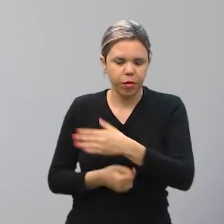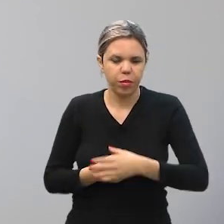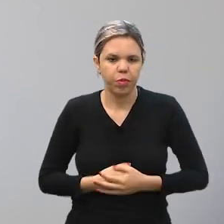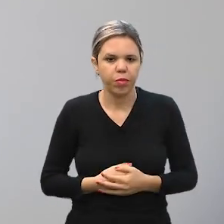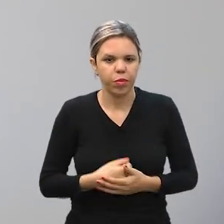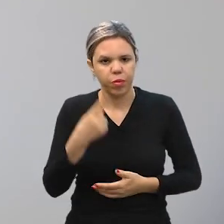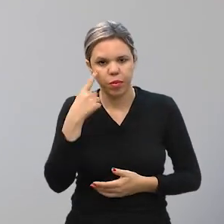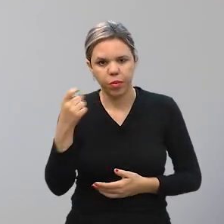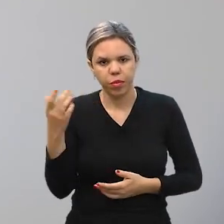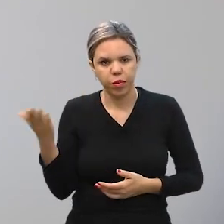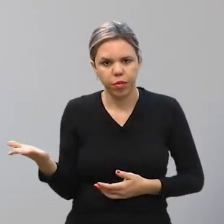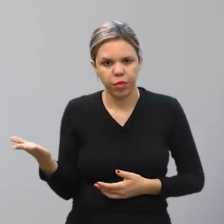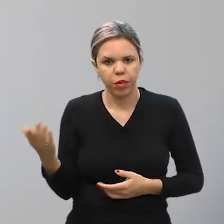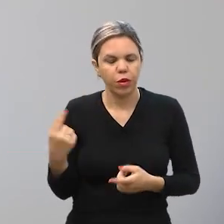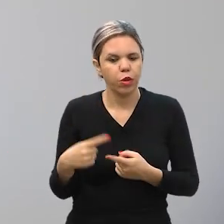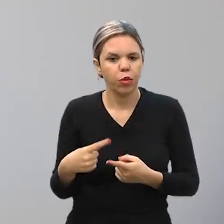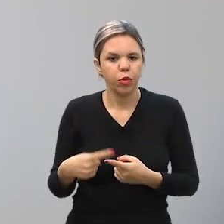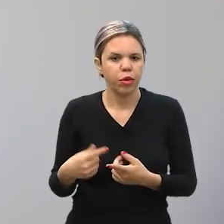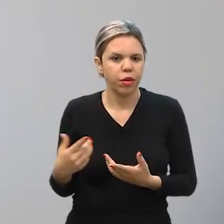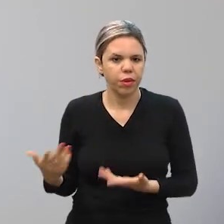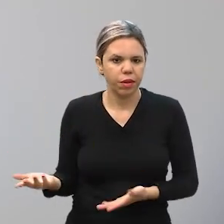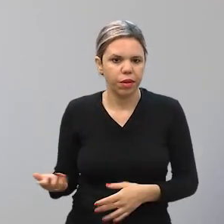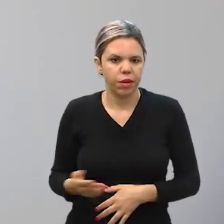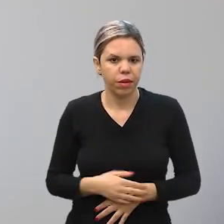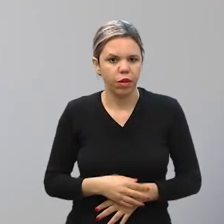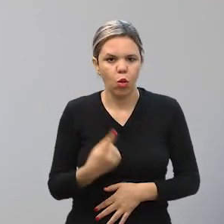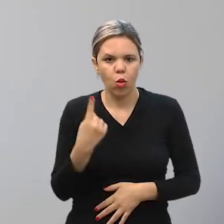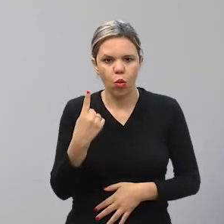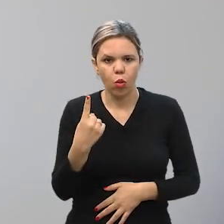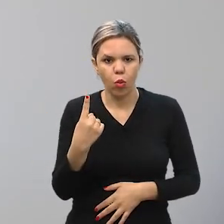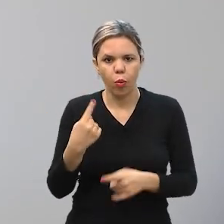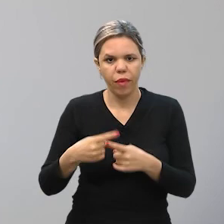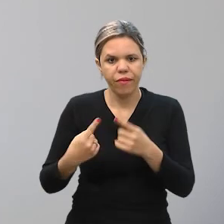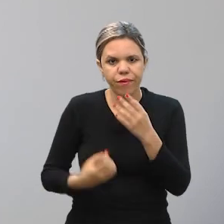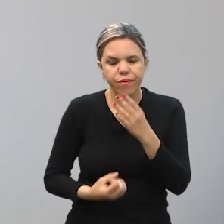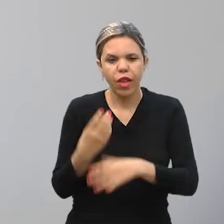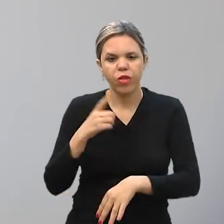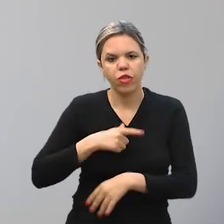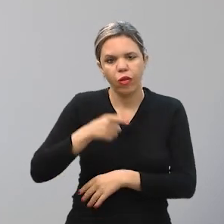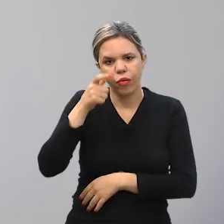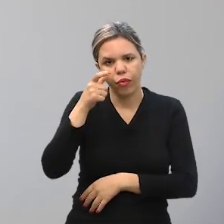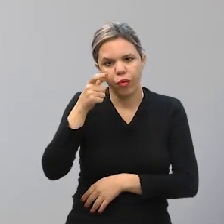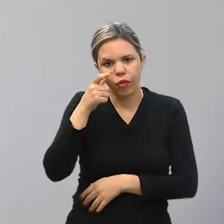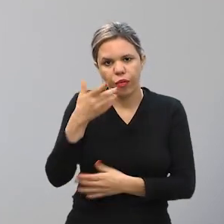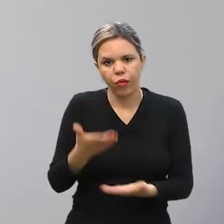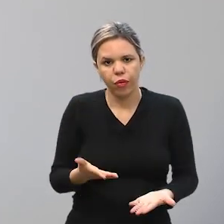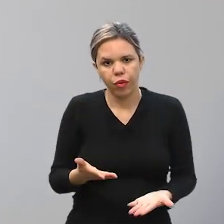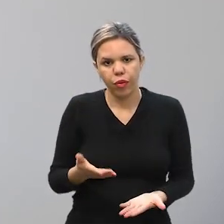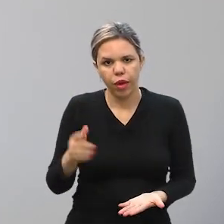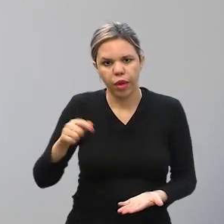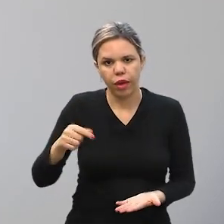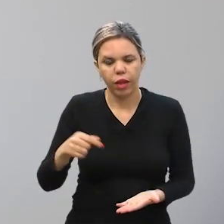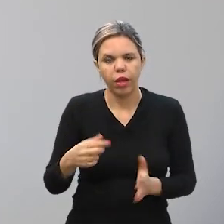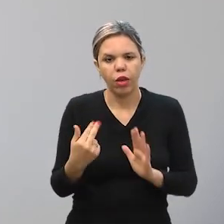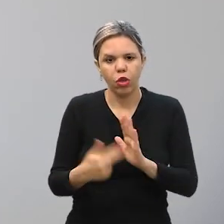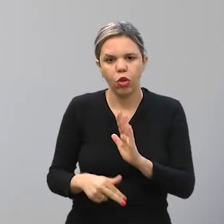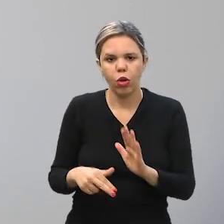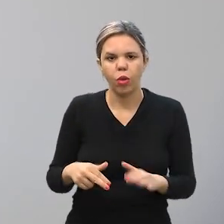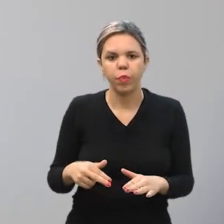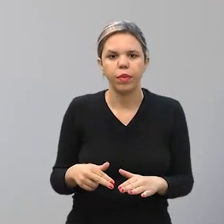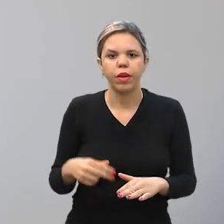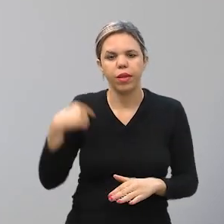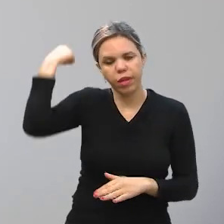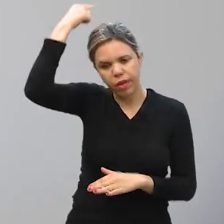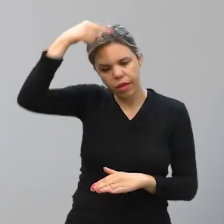É interessante porque uma vez eu tinha visto um homem, esse Boldrini, lá na Santa